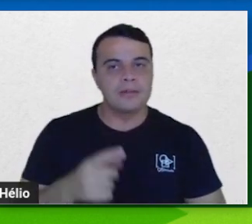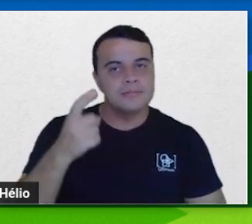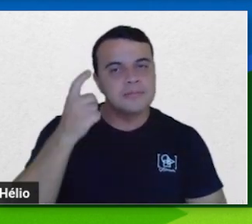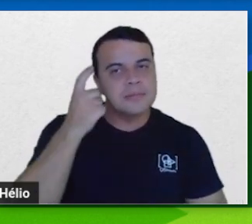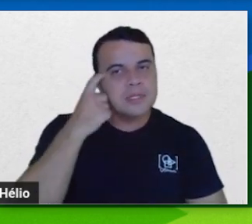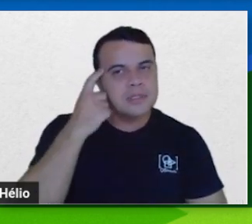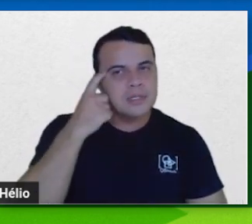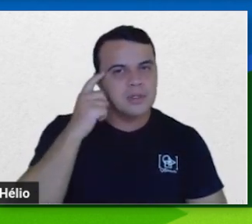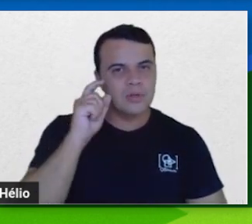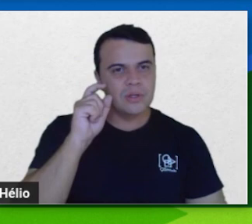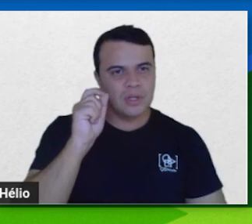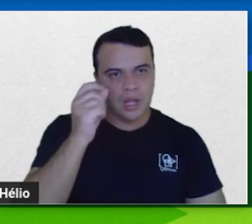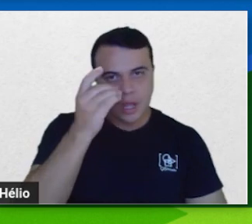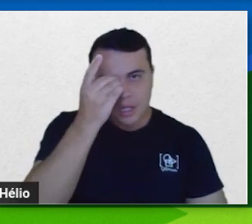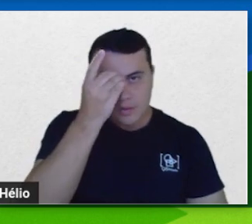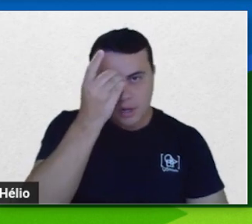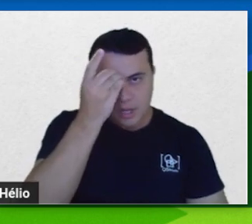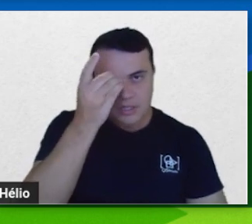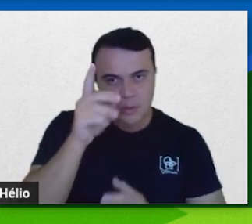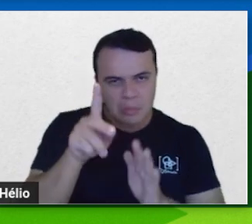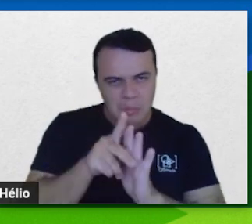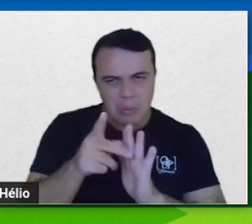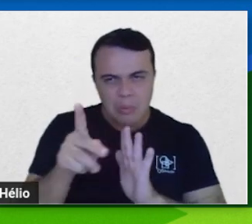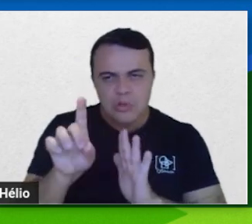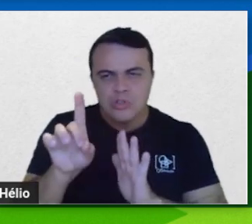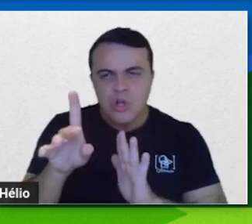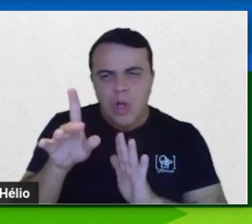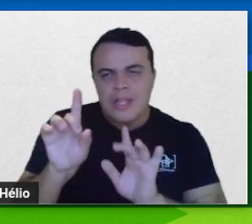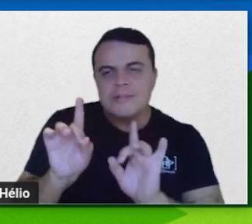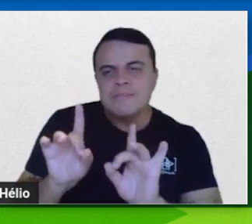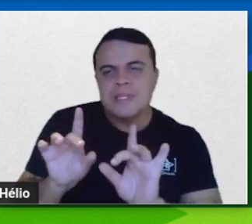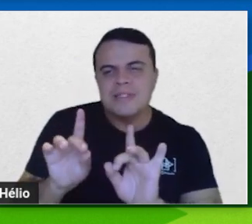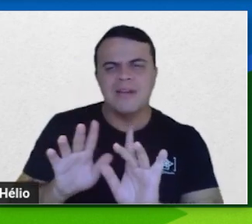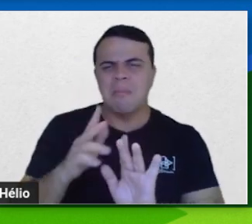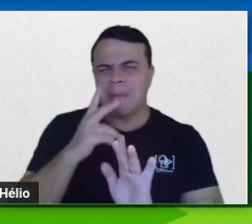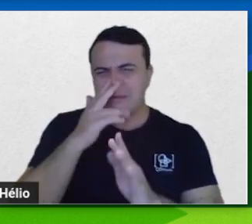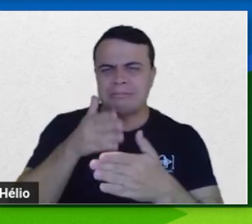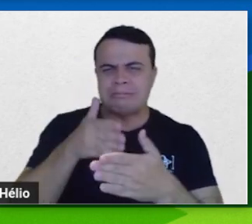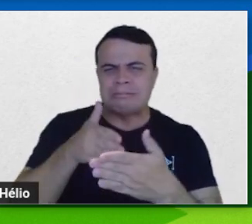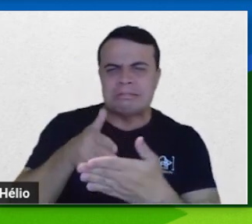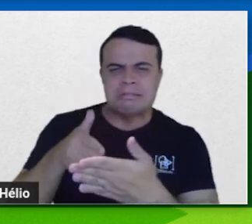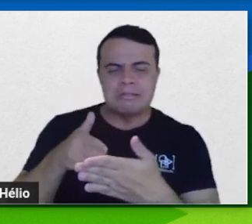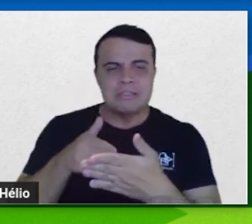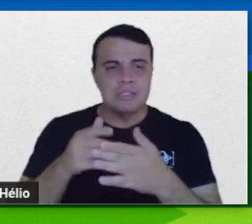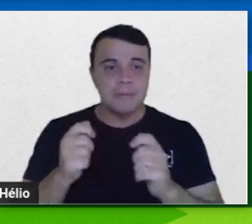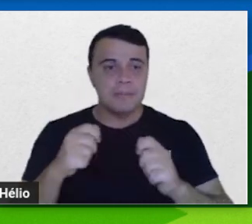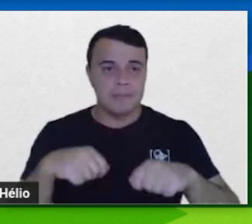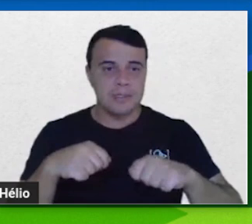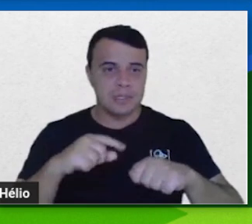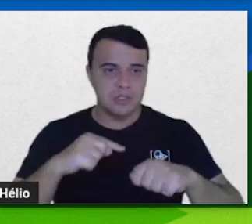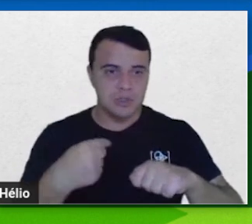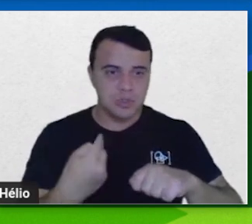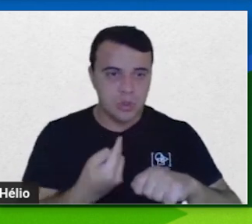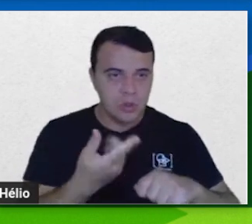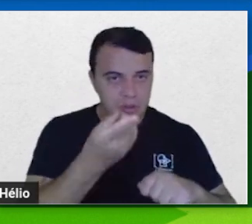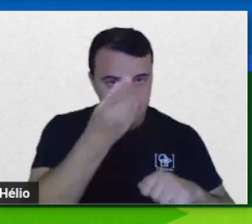pensar que a criatividade é um dom pode ser limitante para o próprio potencial criativo.